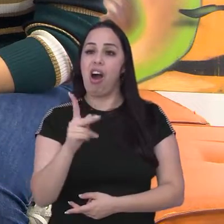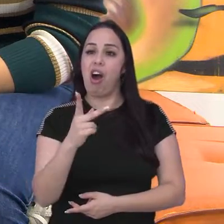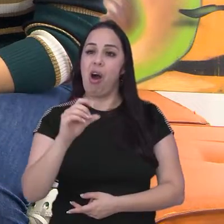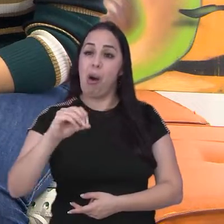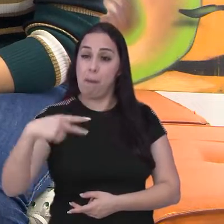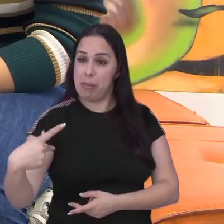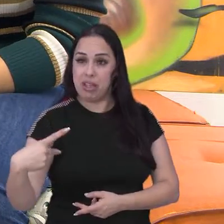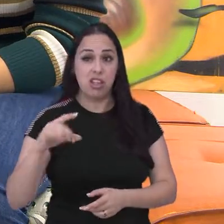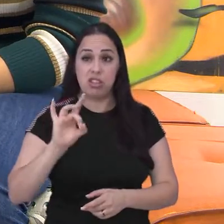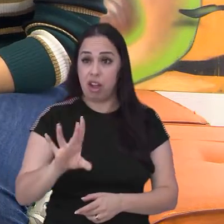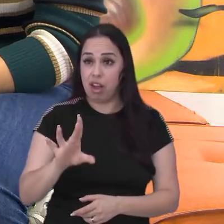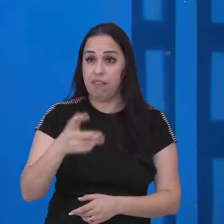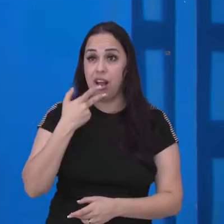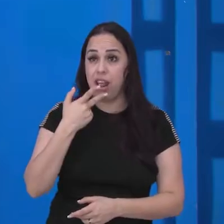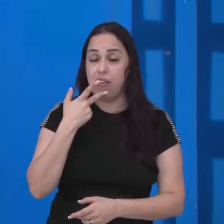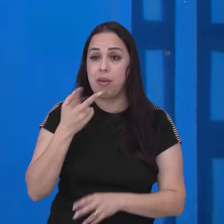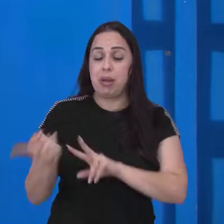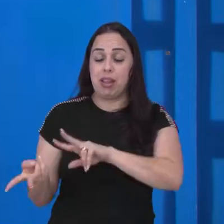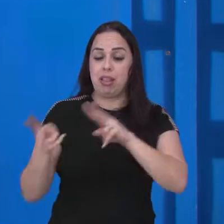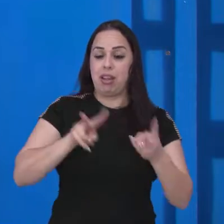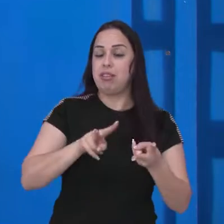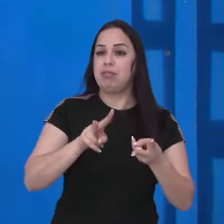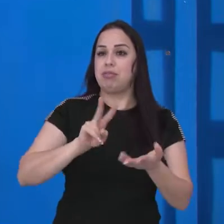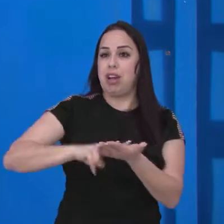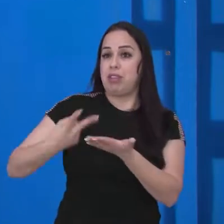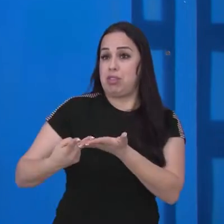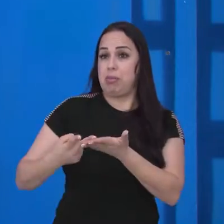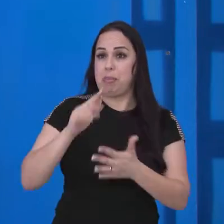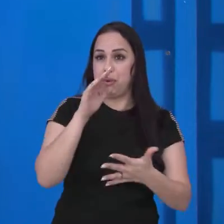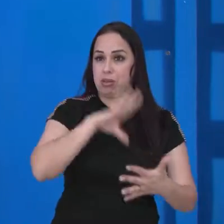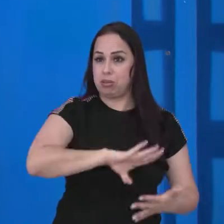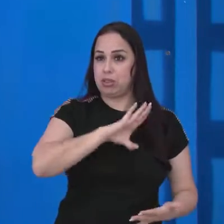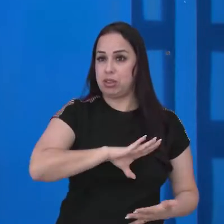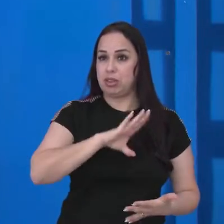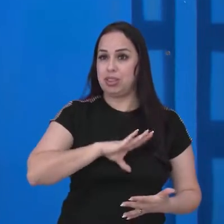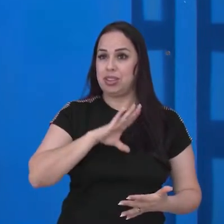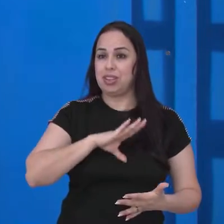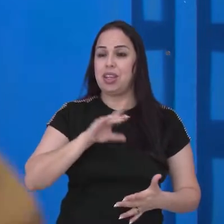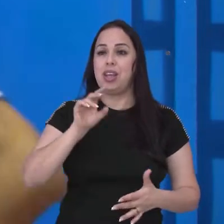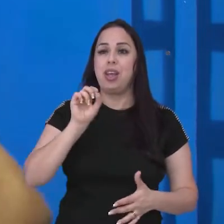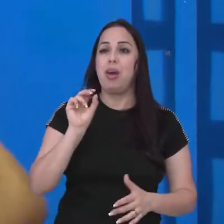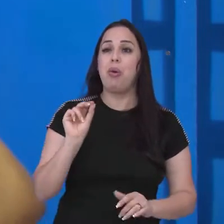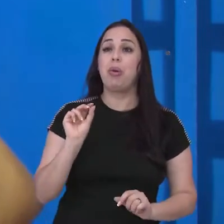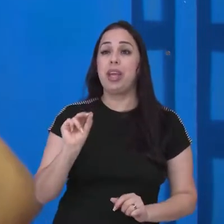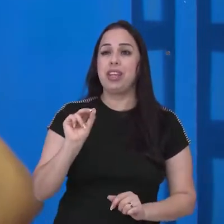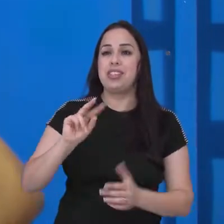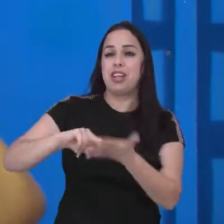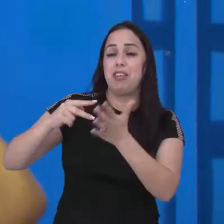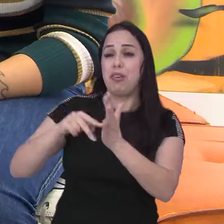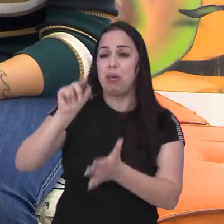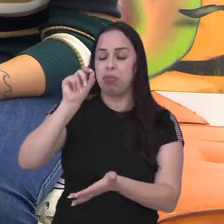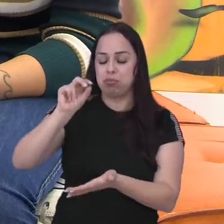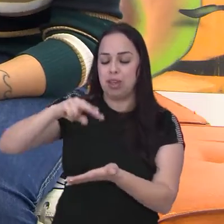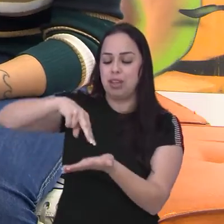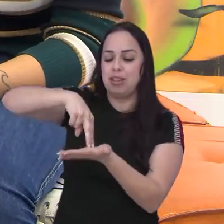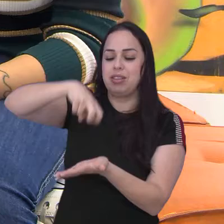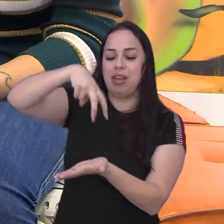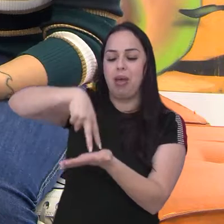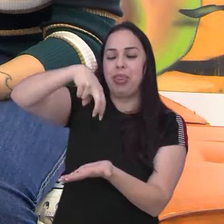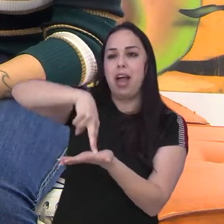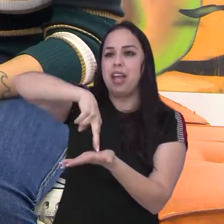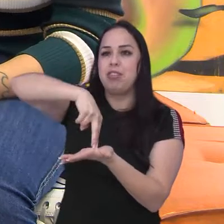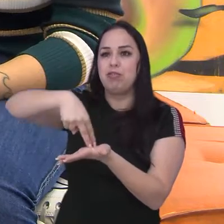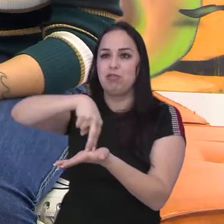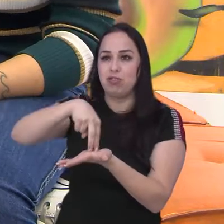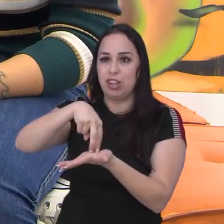hip hop na tradução em português quer dizer nada mais que saltar e remexer os quadris. E como tem em tudo, foi